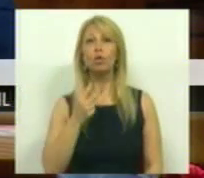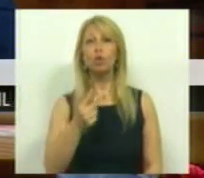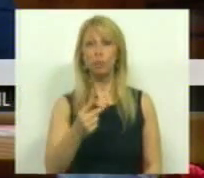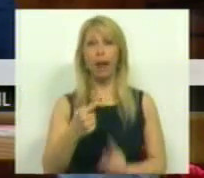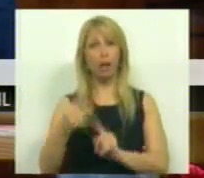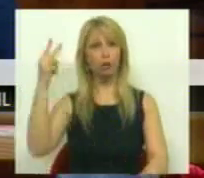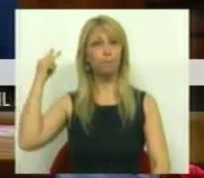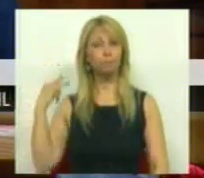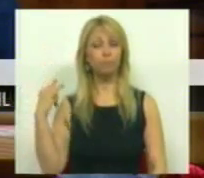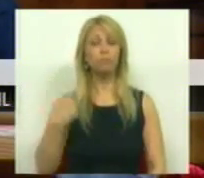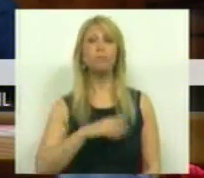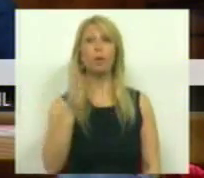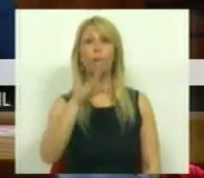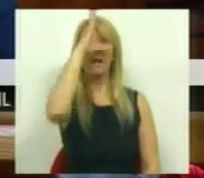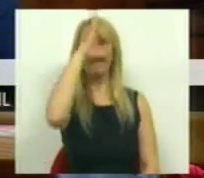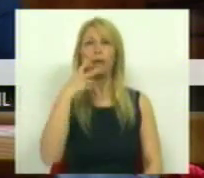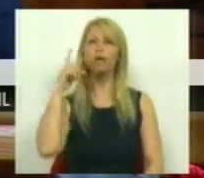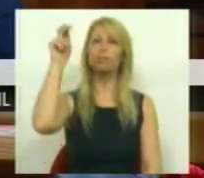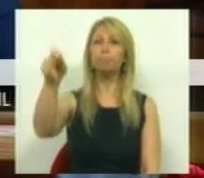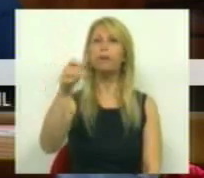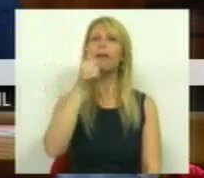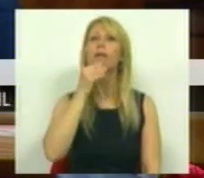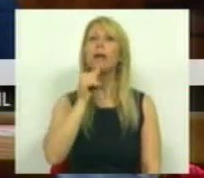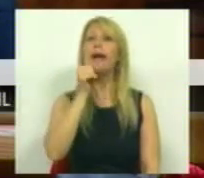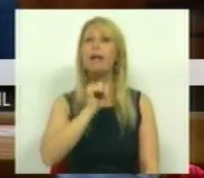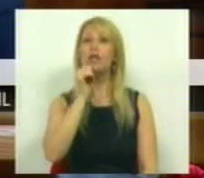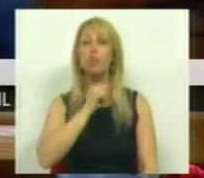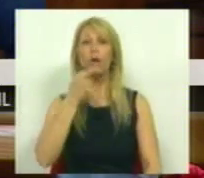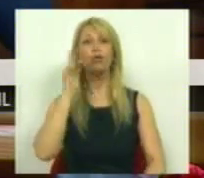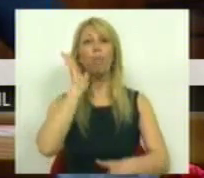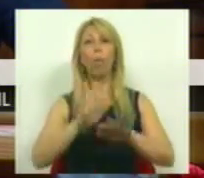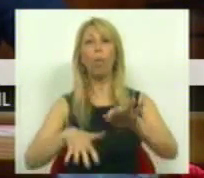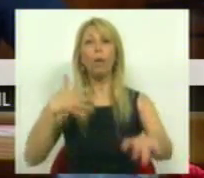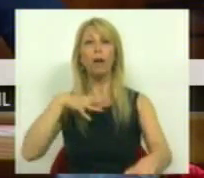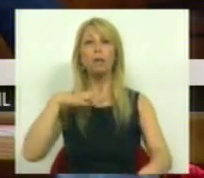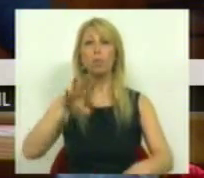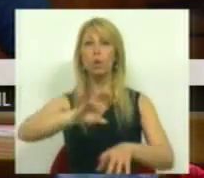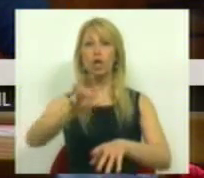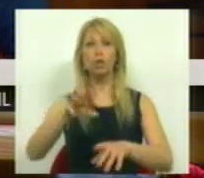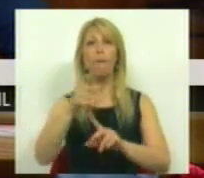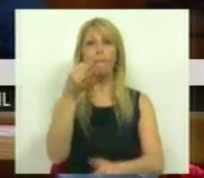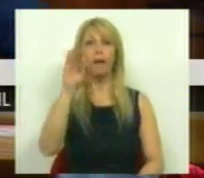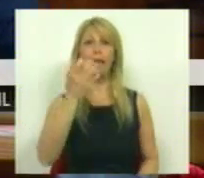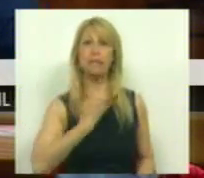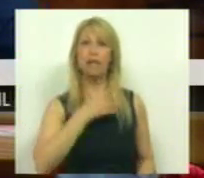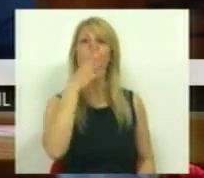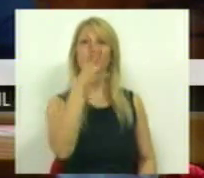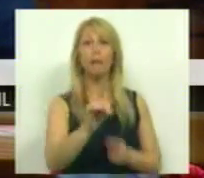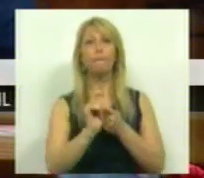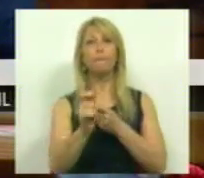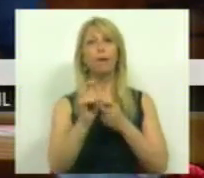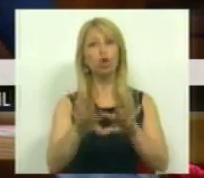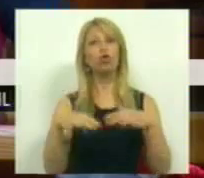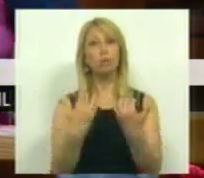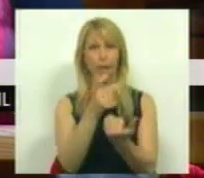que o Primeiro-Ministro se deslocou aos Açores para, no Congresso Regional do PSD, dizer que as prestações sociais,